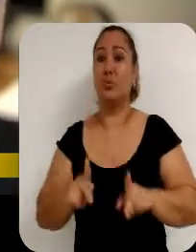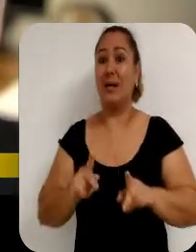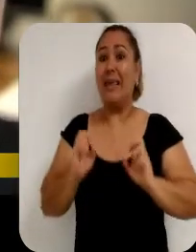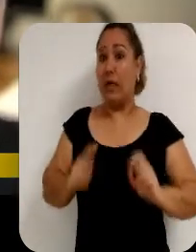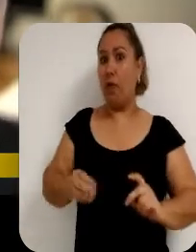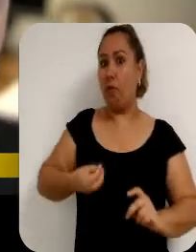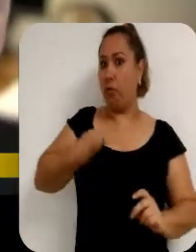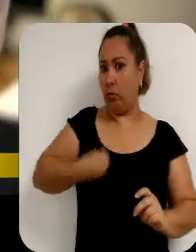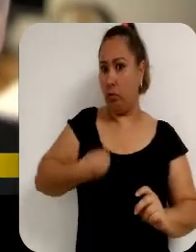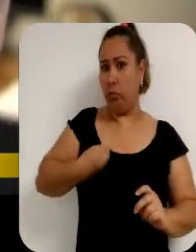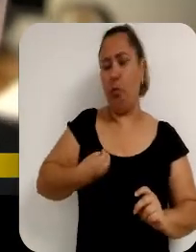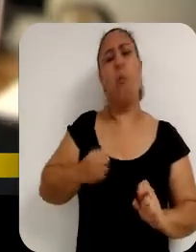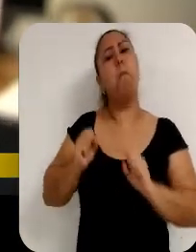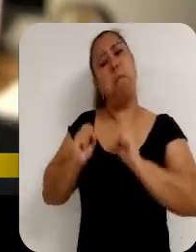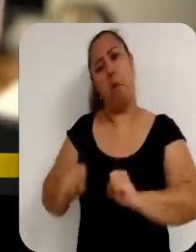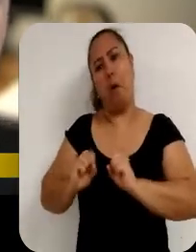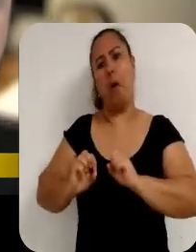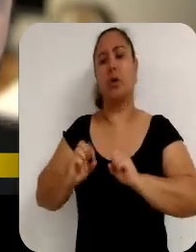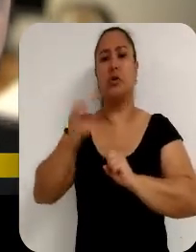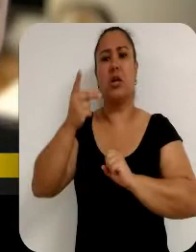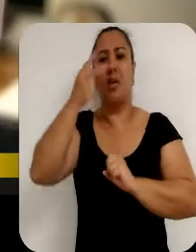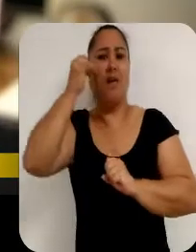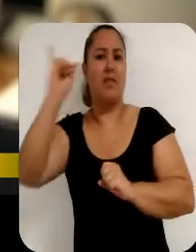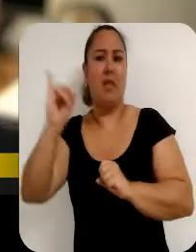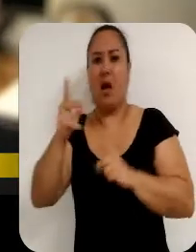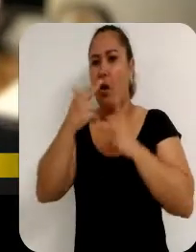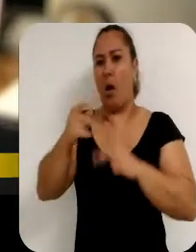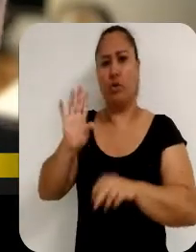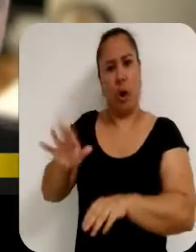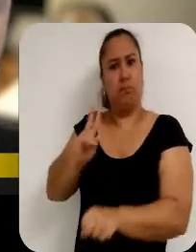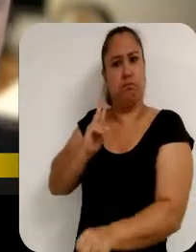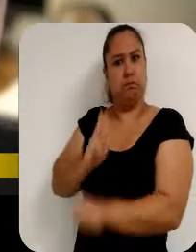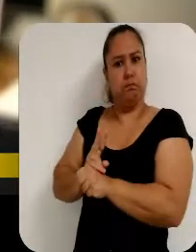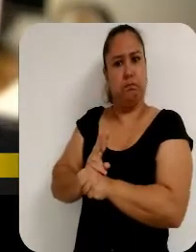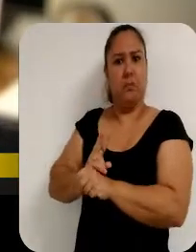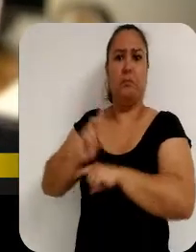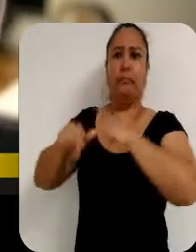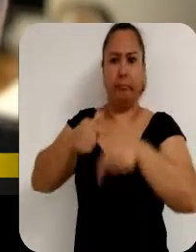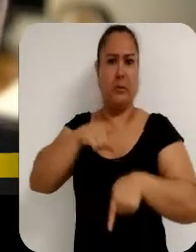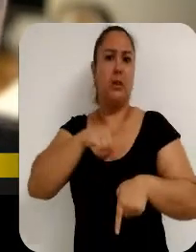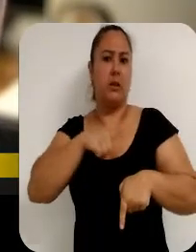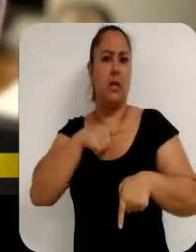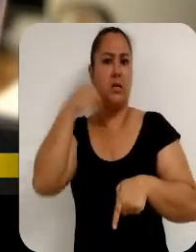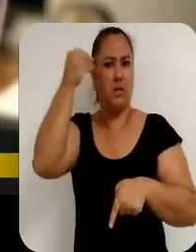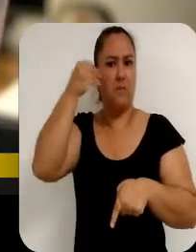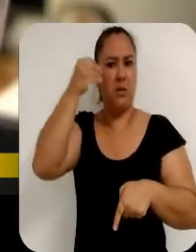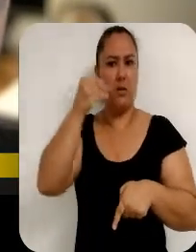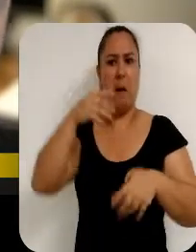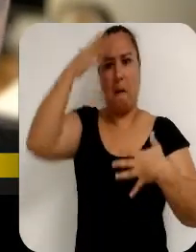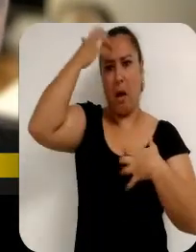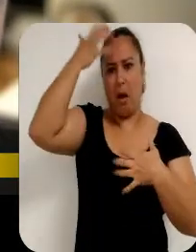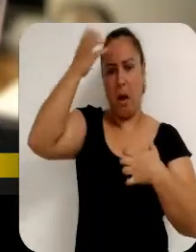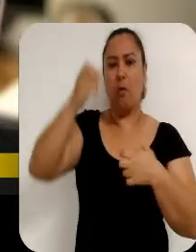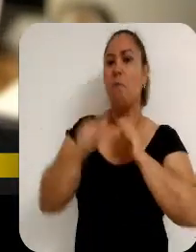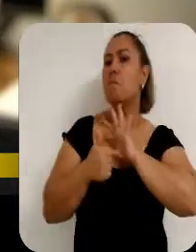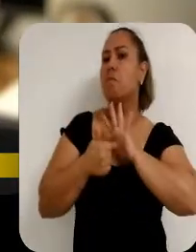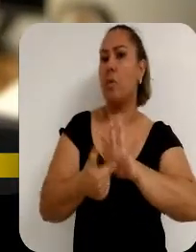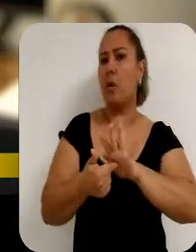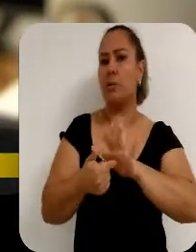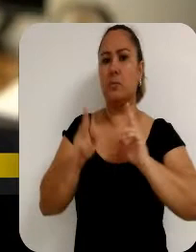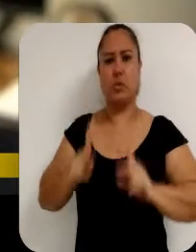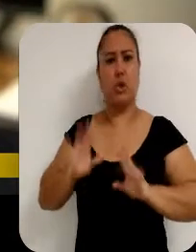novo. Tudo indica pelos experimentos. Experimentos em macacos mostram que eles ficam imunes, e as pessoas que a gente imagina que pegaram o vírus de